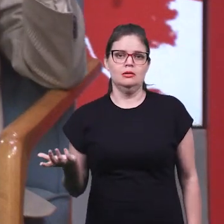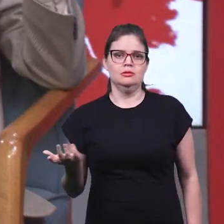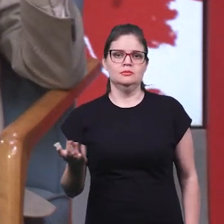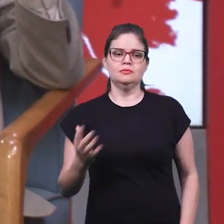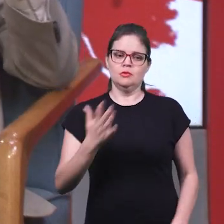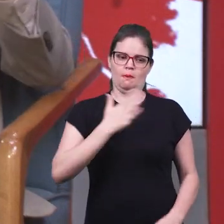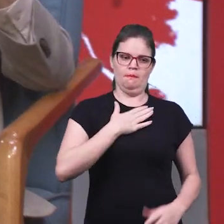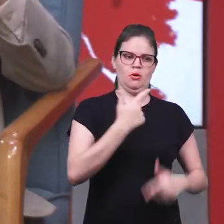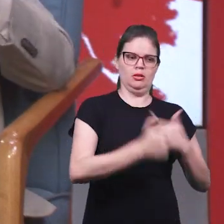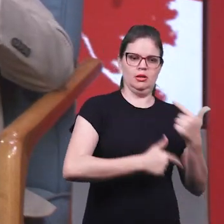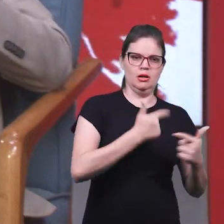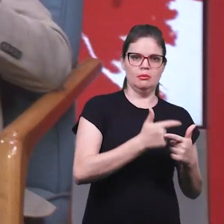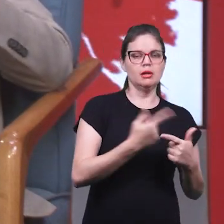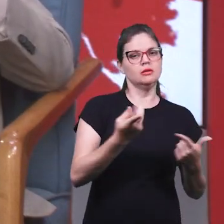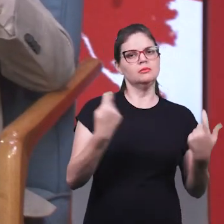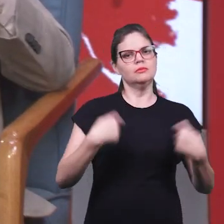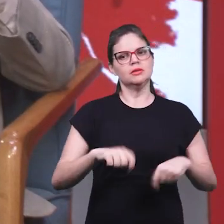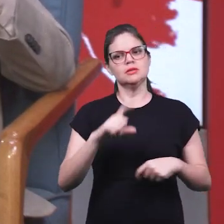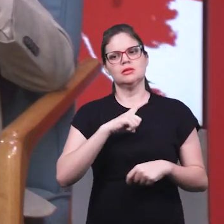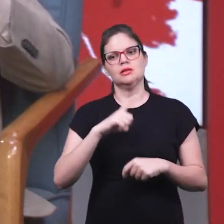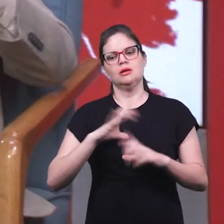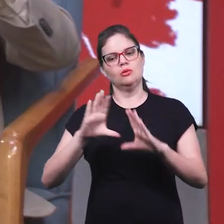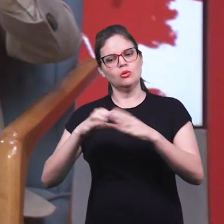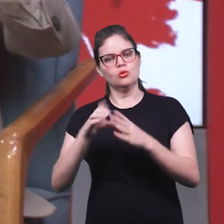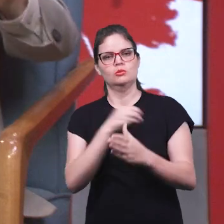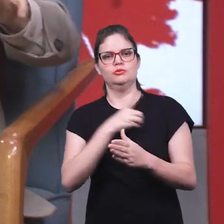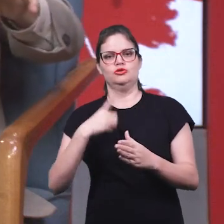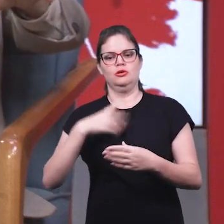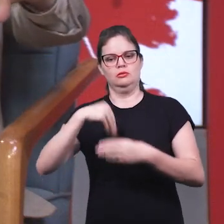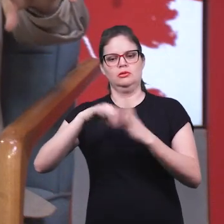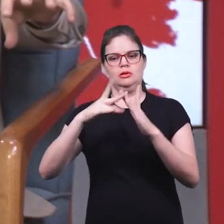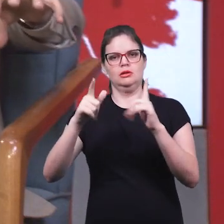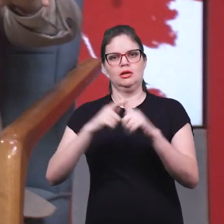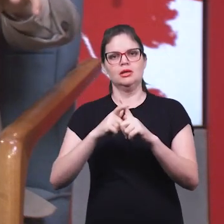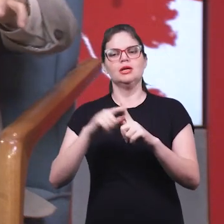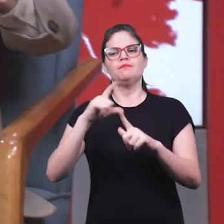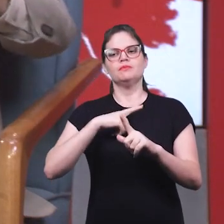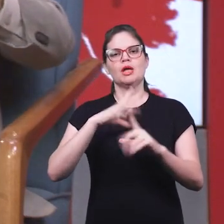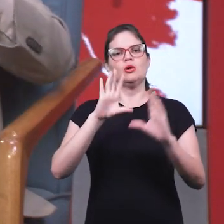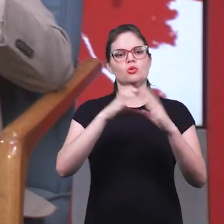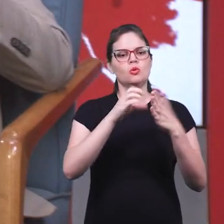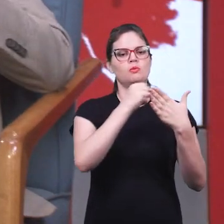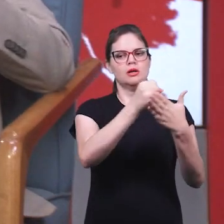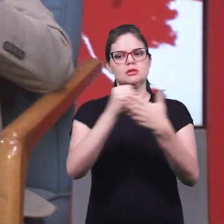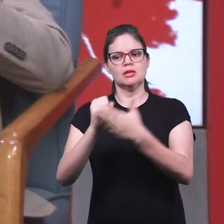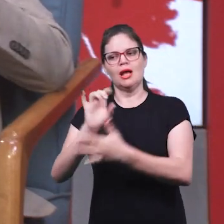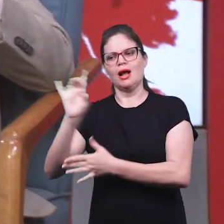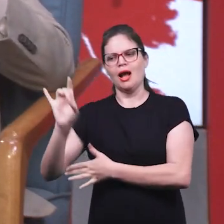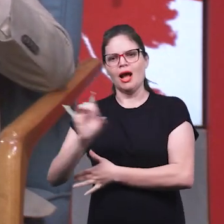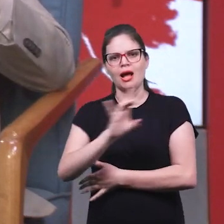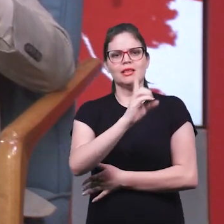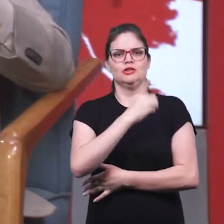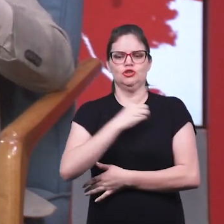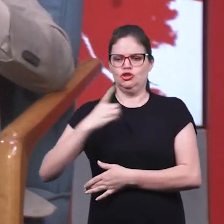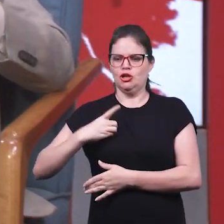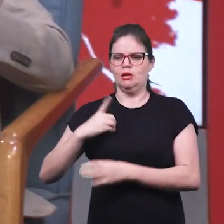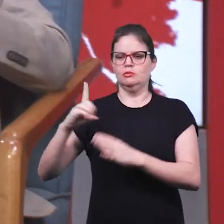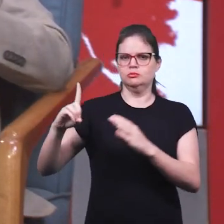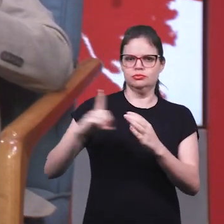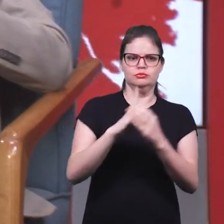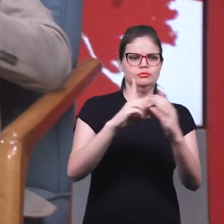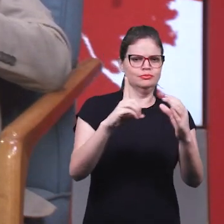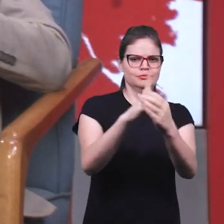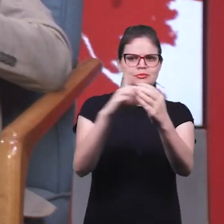o trabalho com as igrejas, com os grupos, onde o diácono, dentro de cada grupo de assistência, ele tem uma